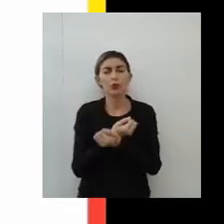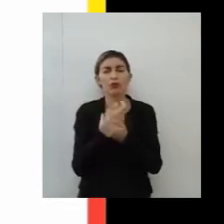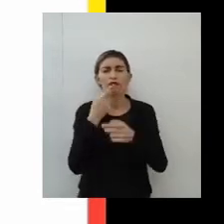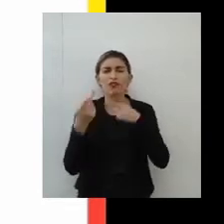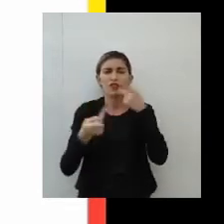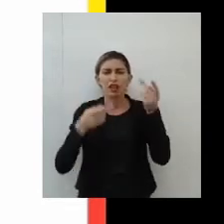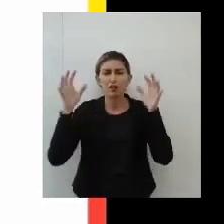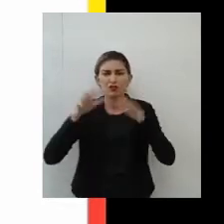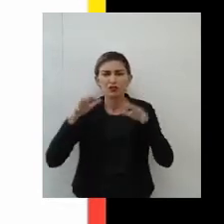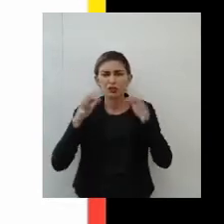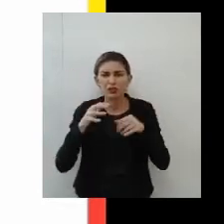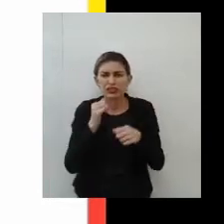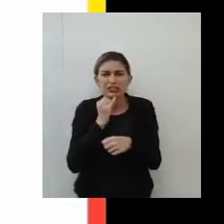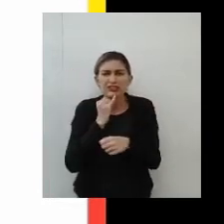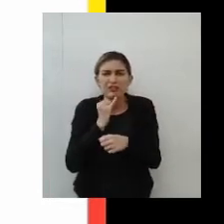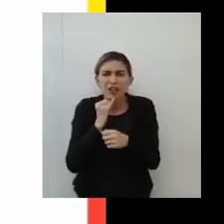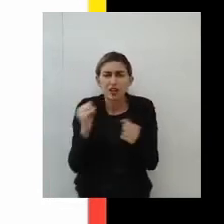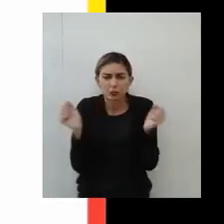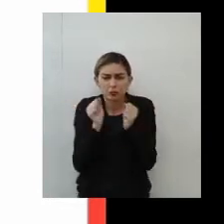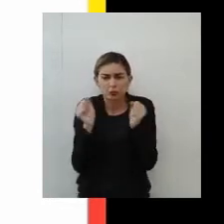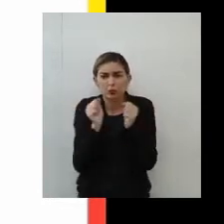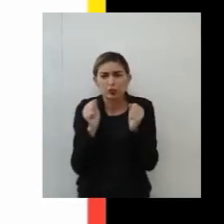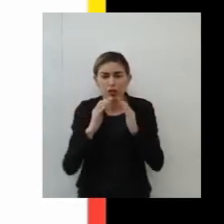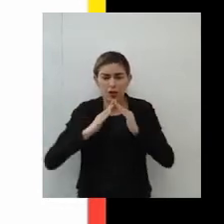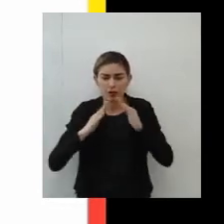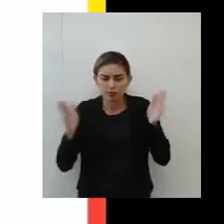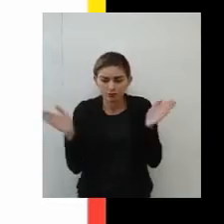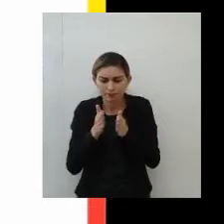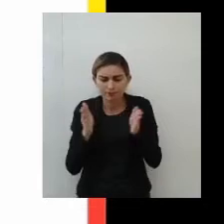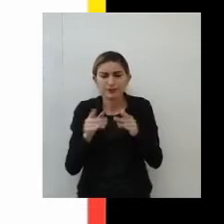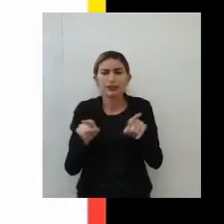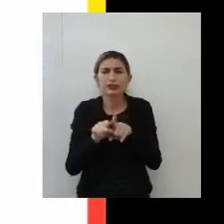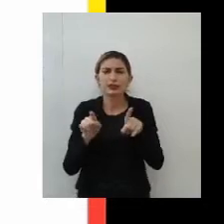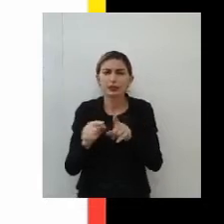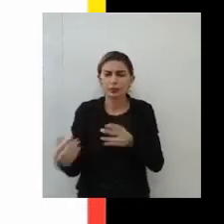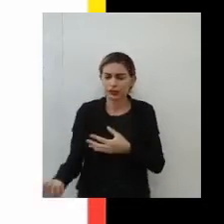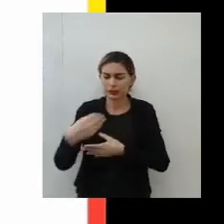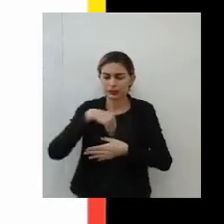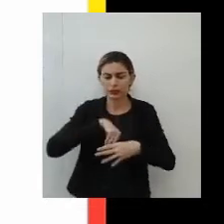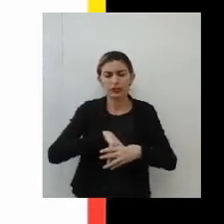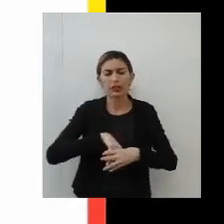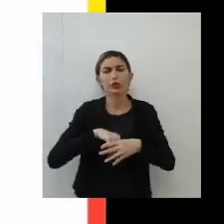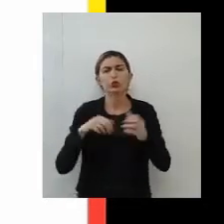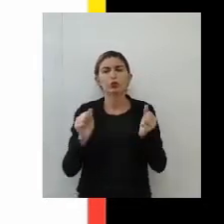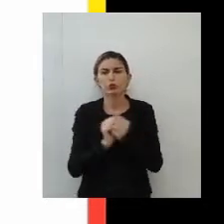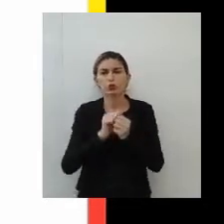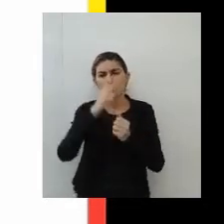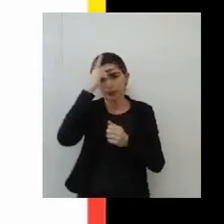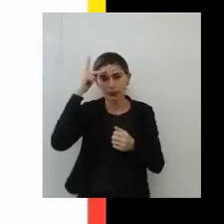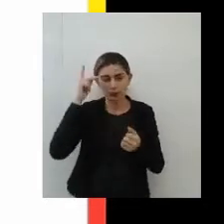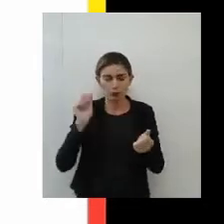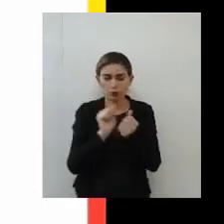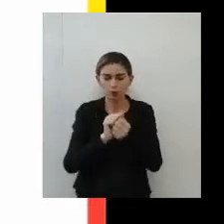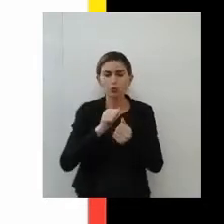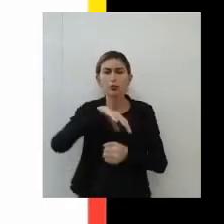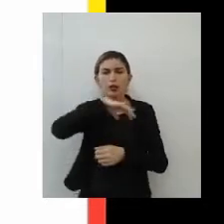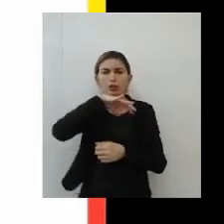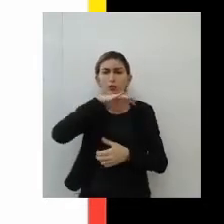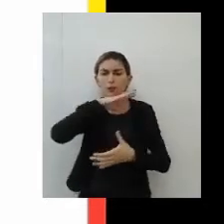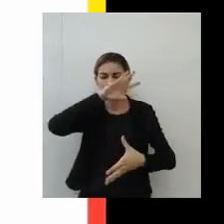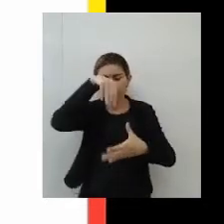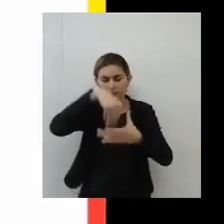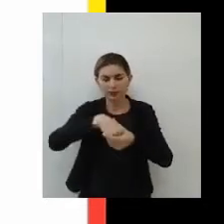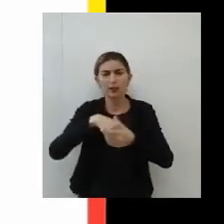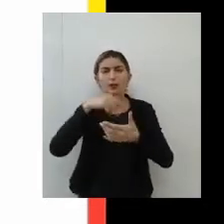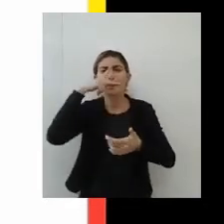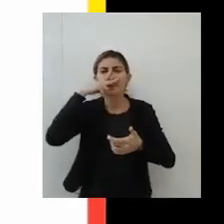inverno apertava, as casas muito pequenas recebiam também os animais. Então, pessoas e animais costumavam ocupar